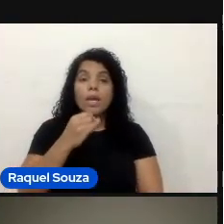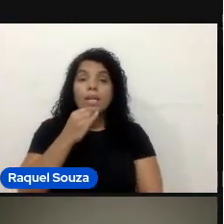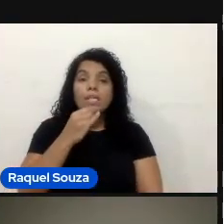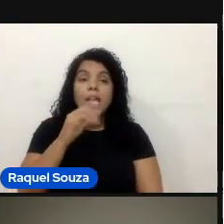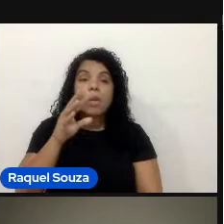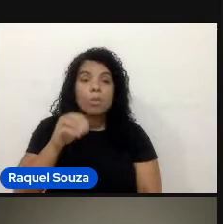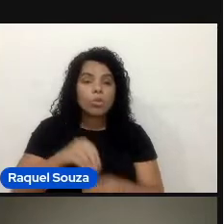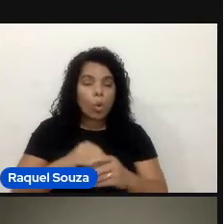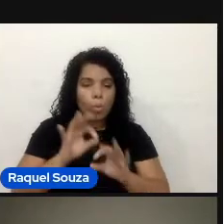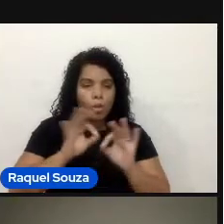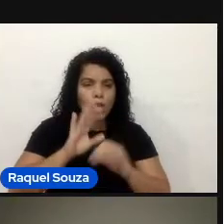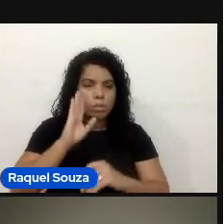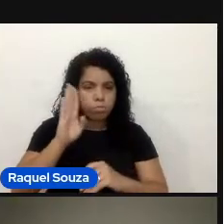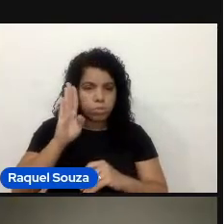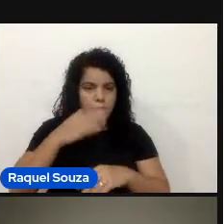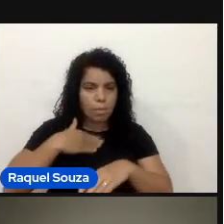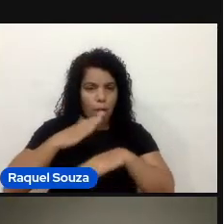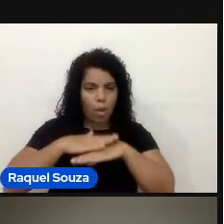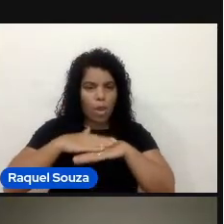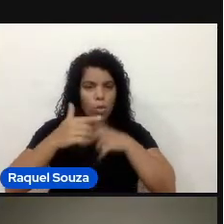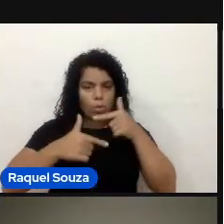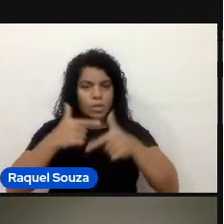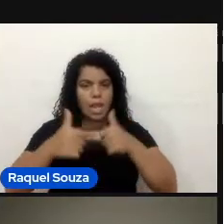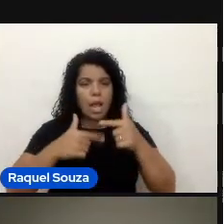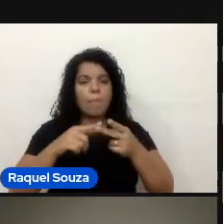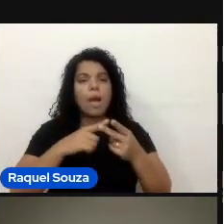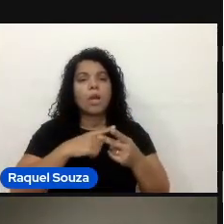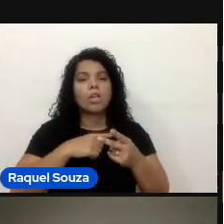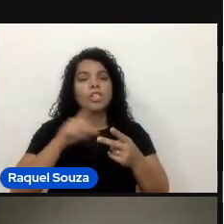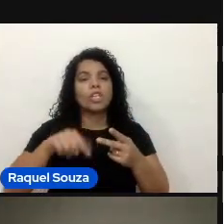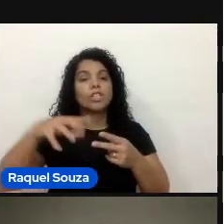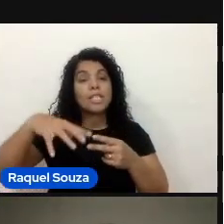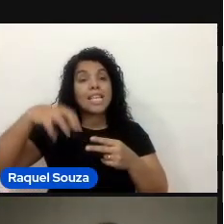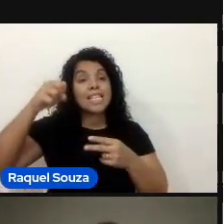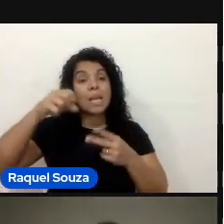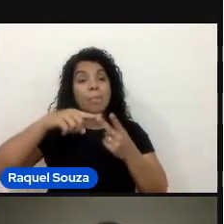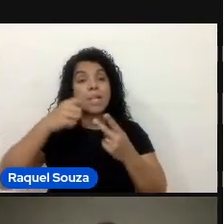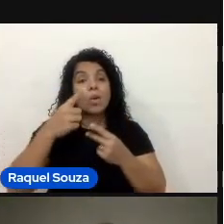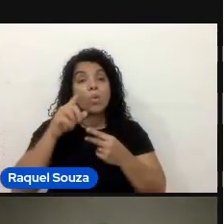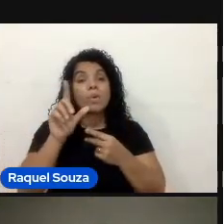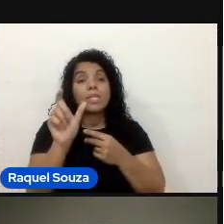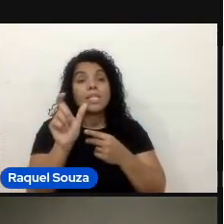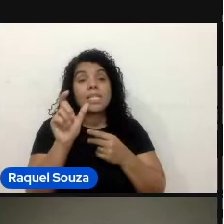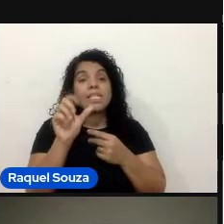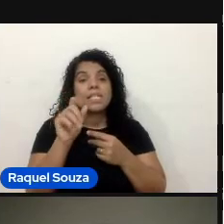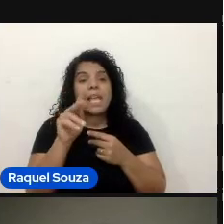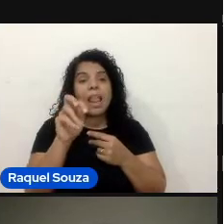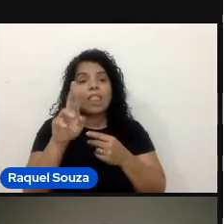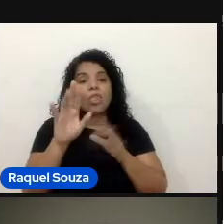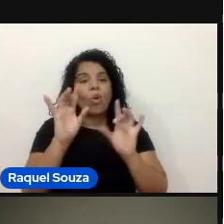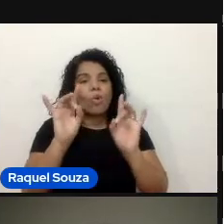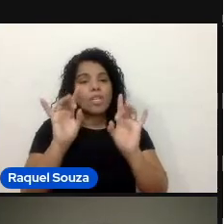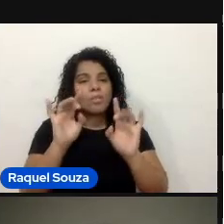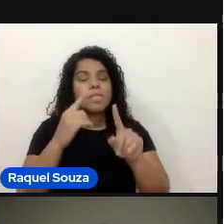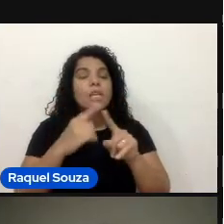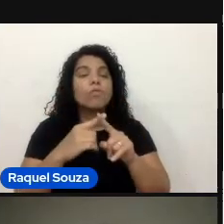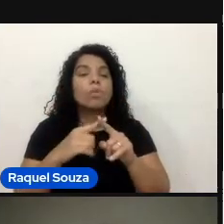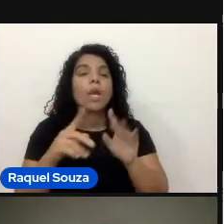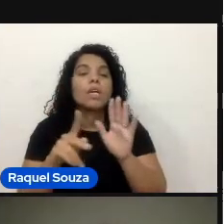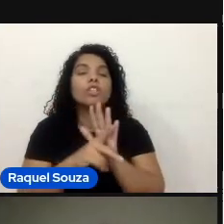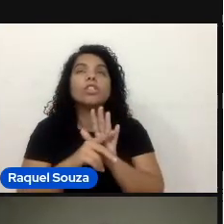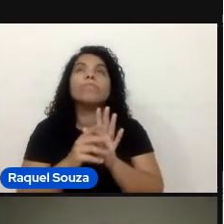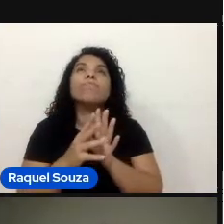principal que eu trabalho, a gente desabilita um seletor específico que é de um,